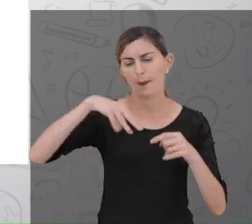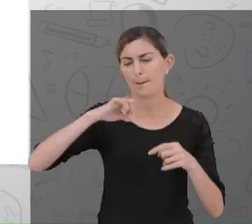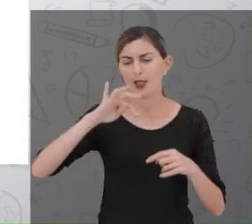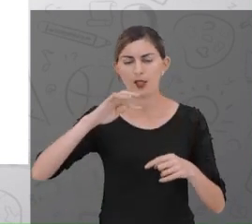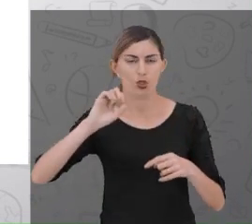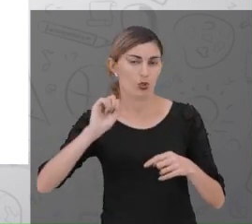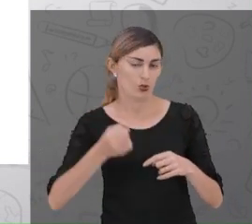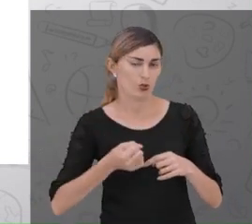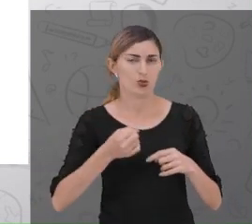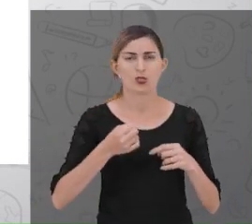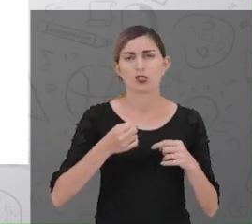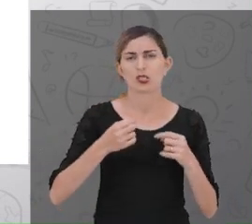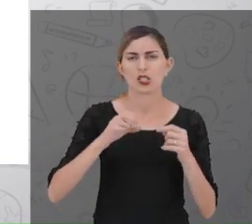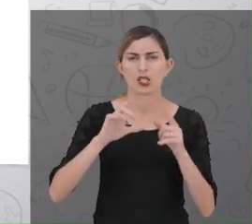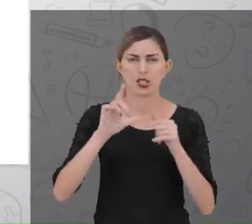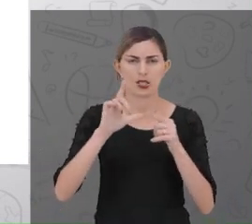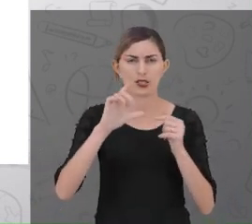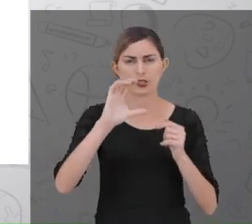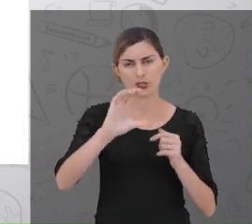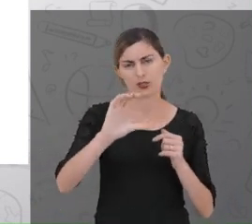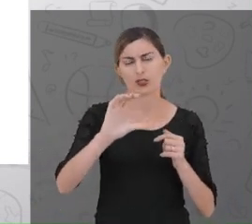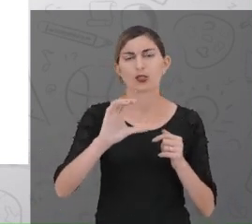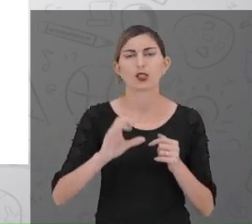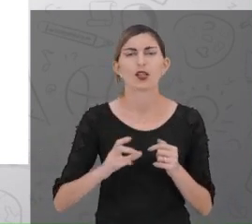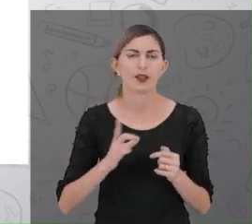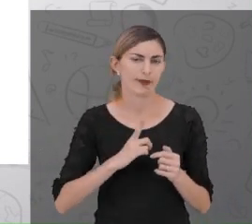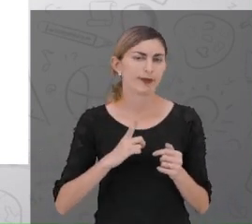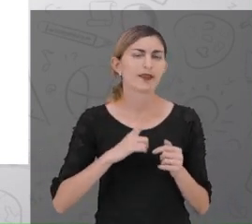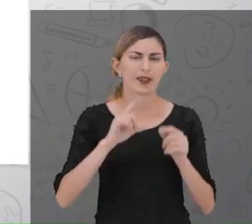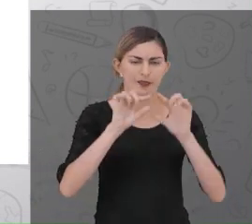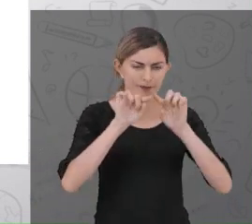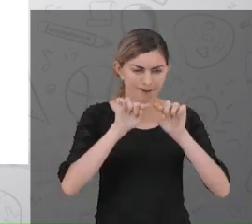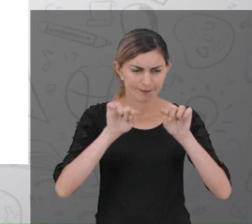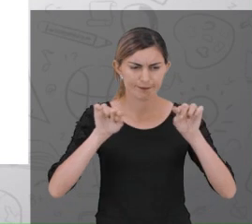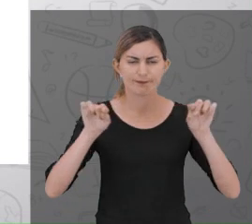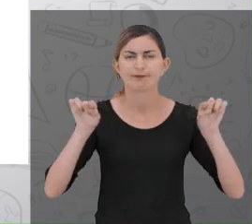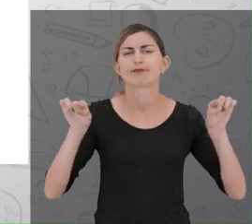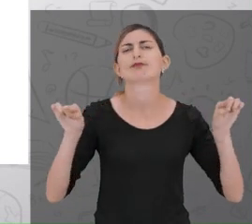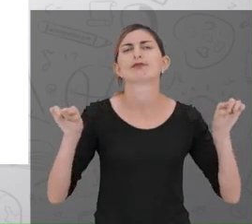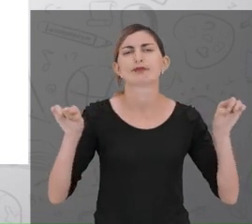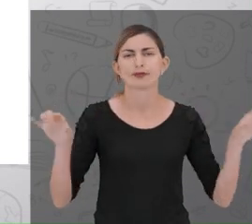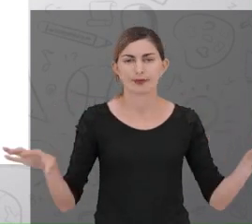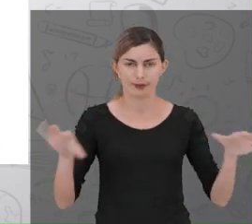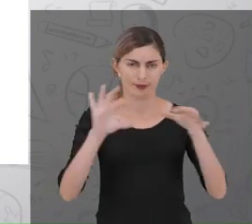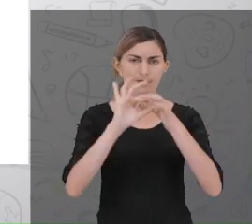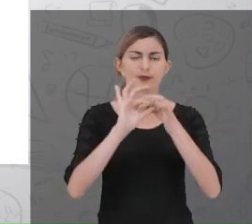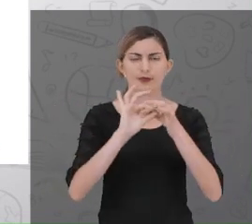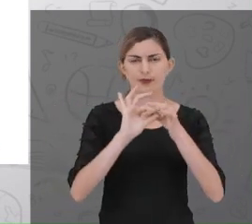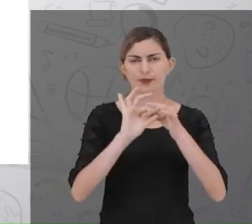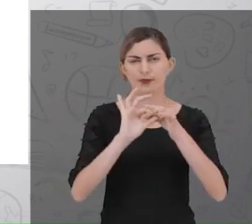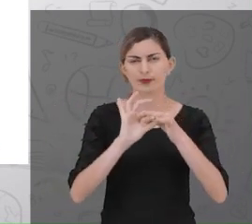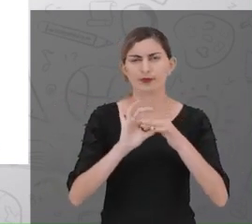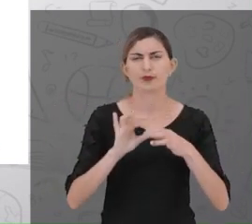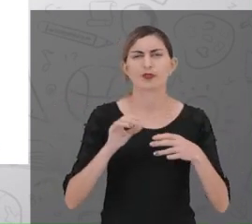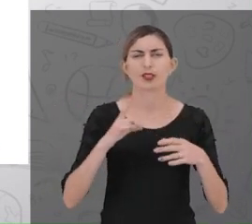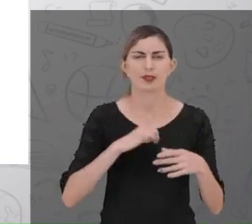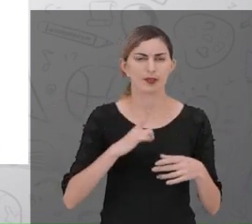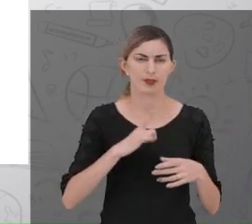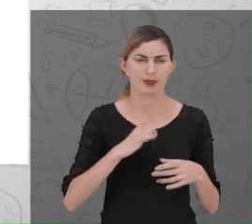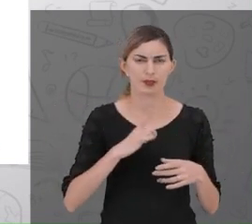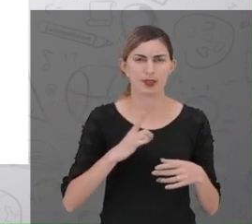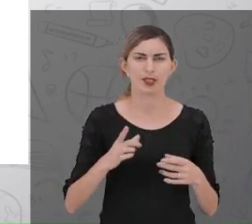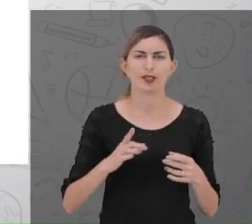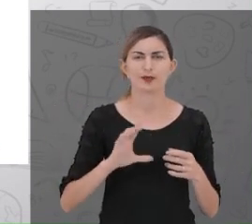não definimos métodos nesse espaço da letra C. Observe que há uma linha fazendo a conexão, essa